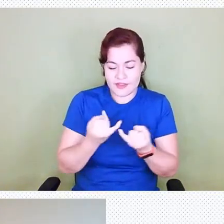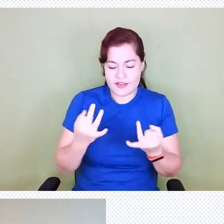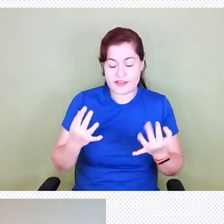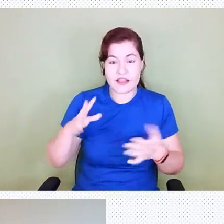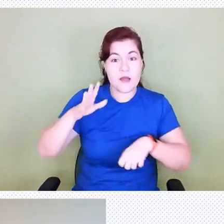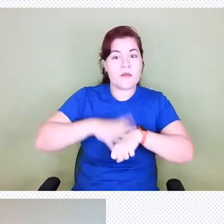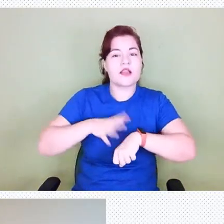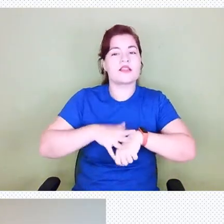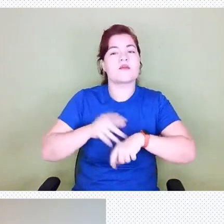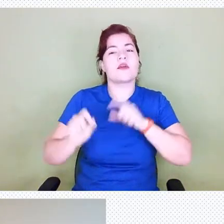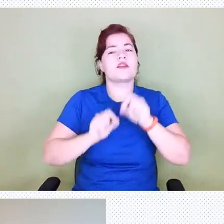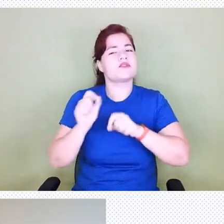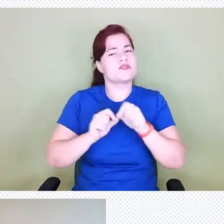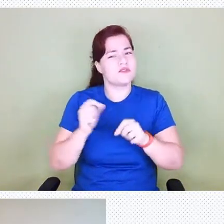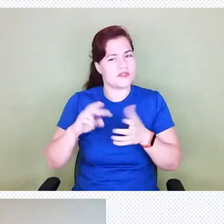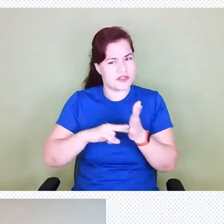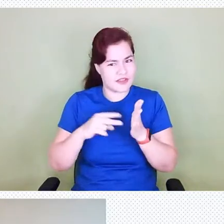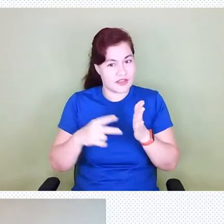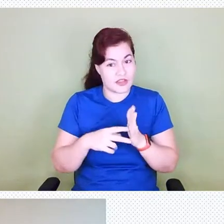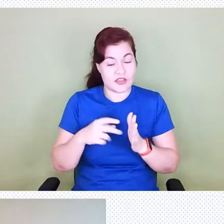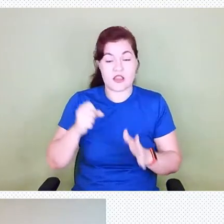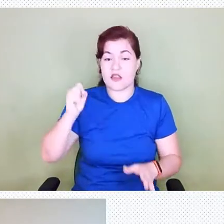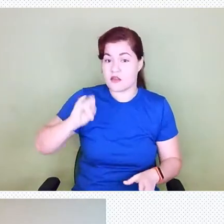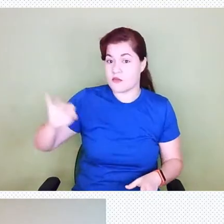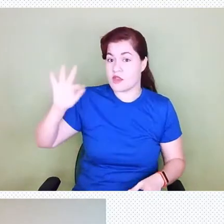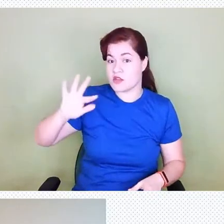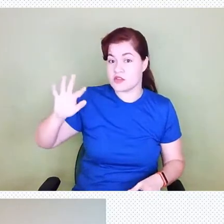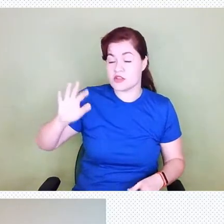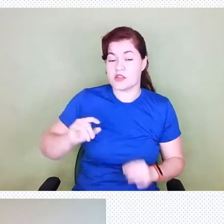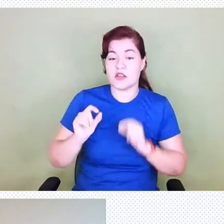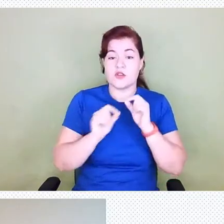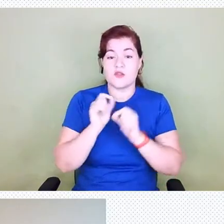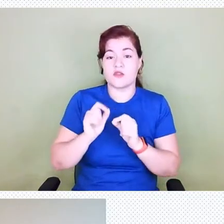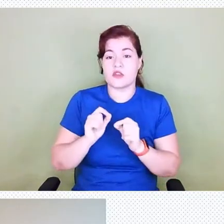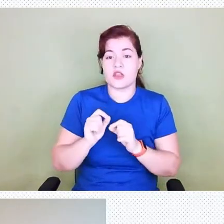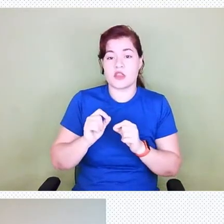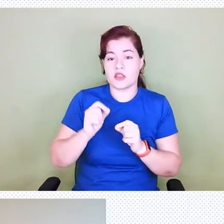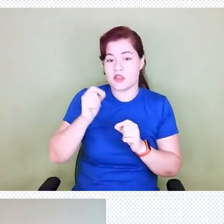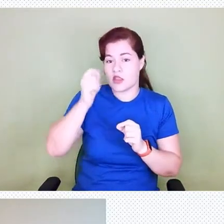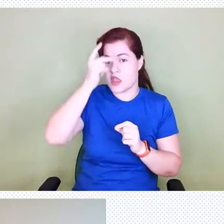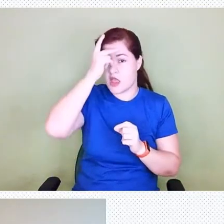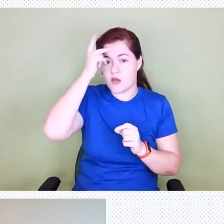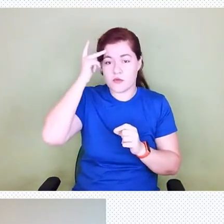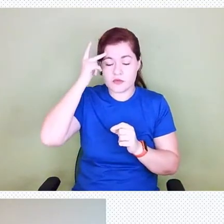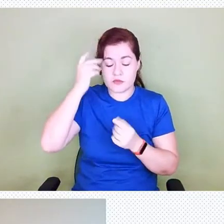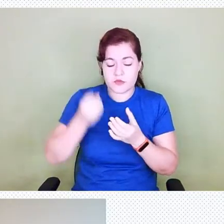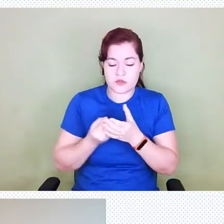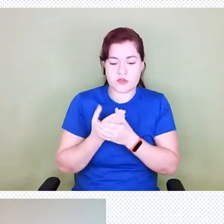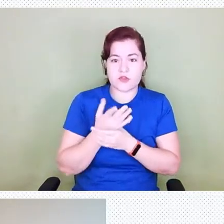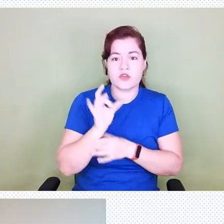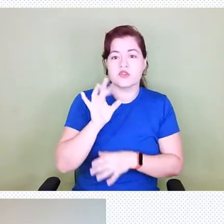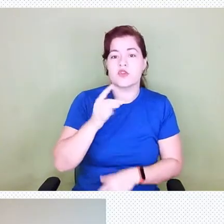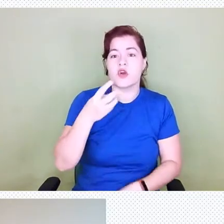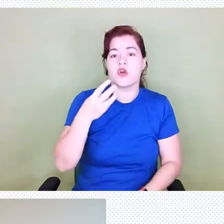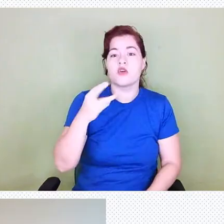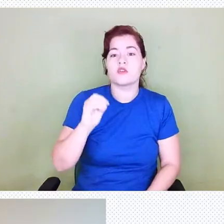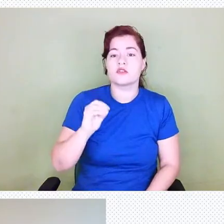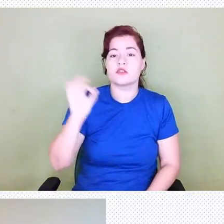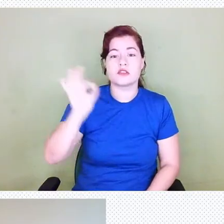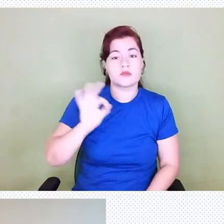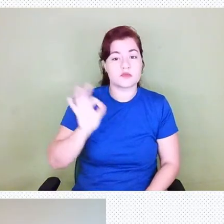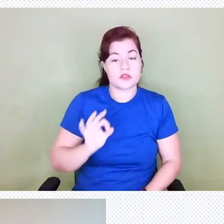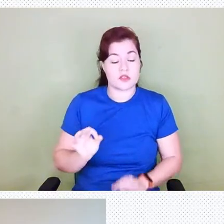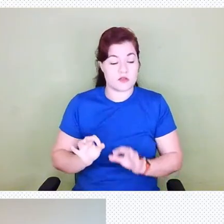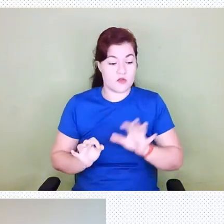dia, vamos imaginar que para uns só germinaram 30% das sementes, para